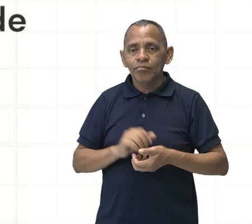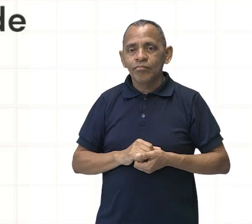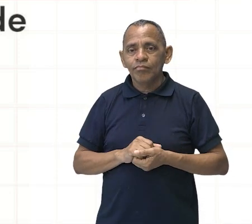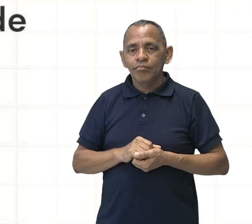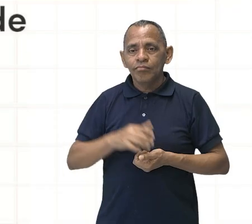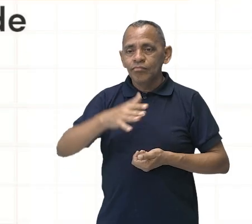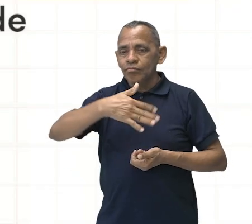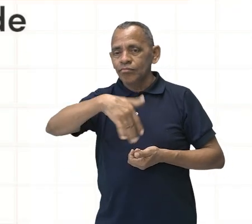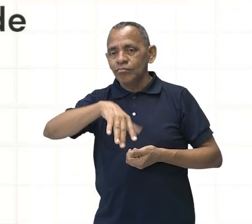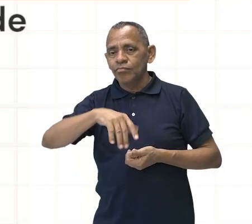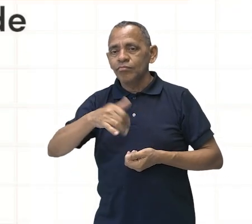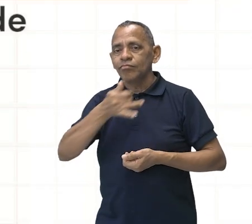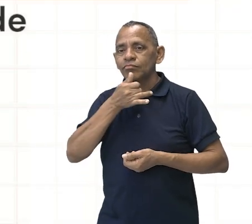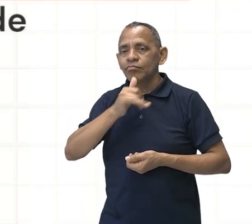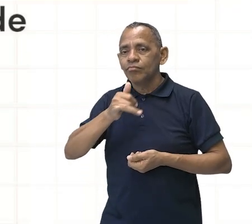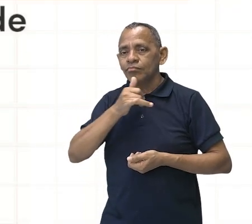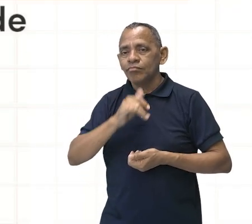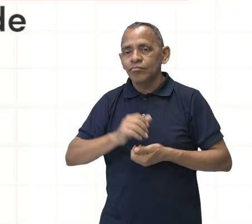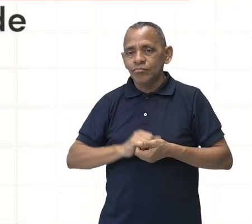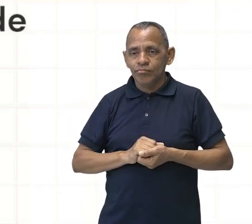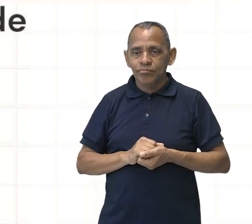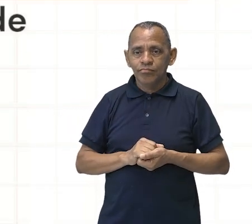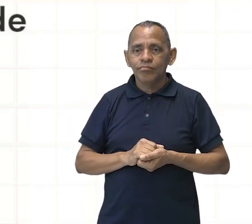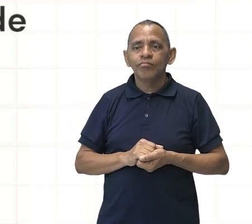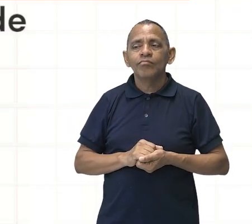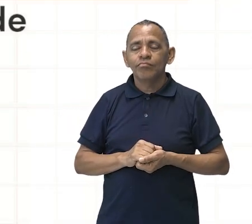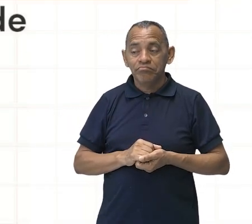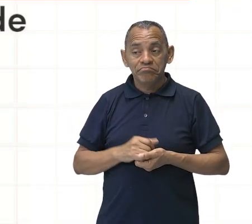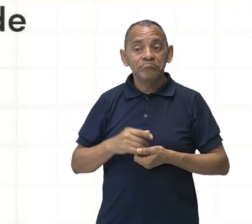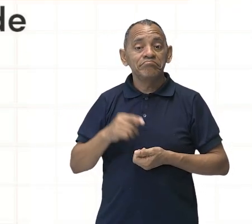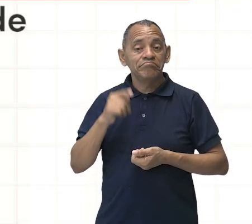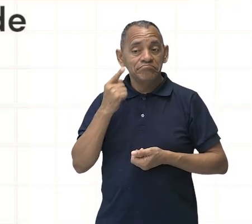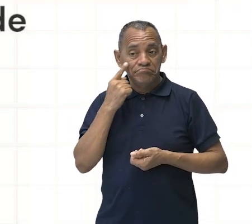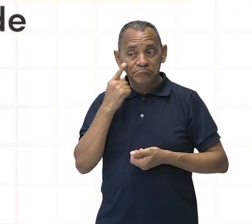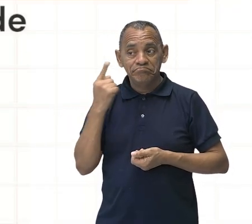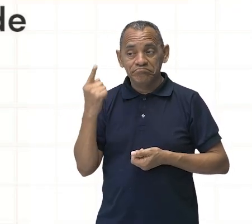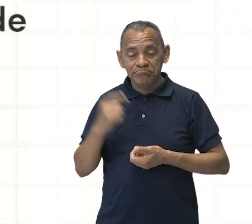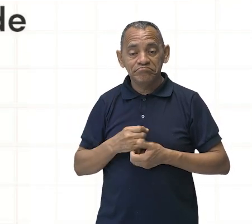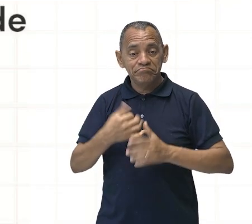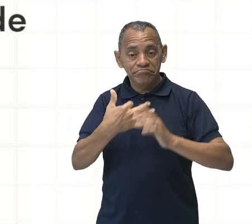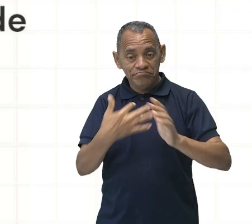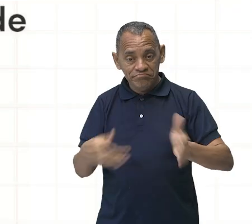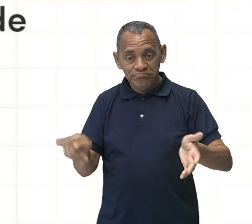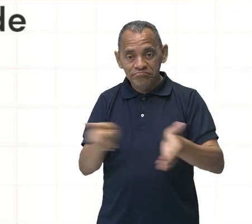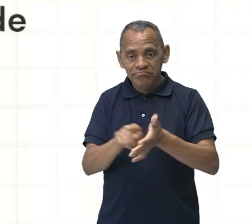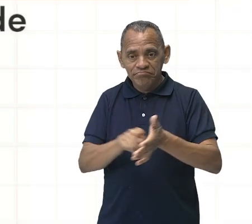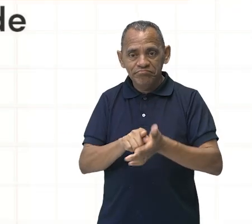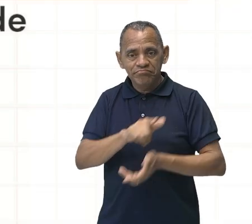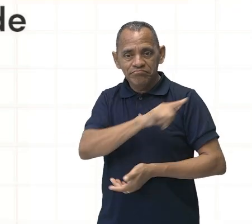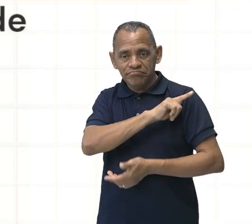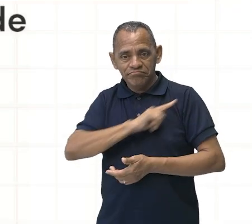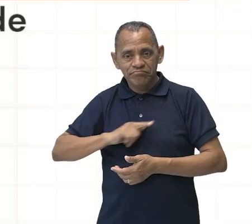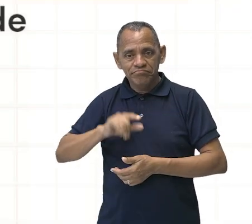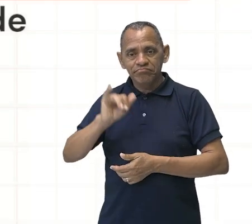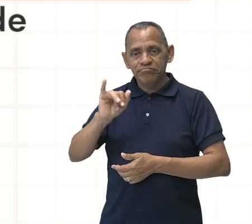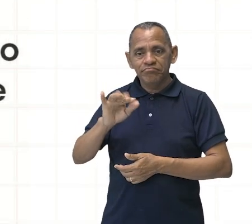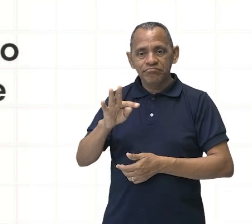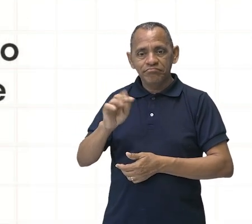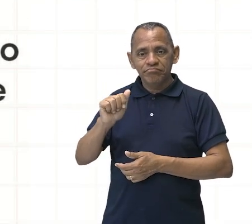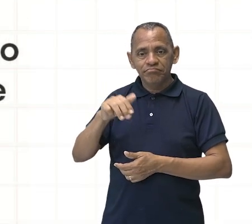setor energético, certo? Então, essas são características do governo de Itamar Franco,